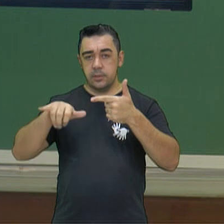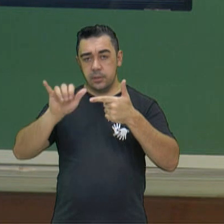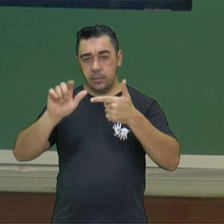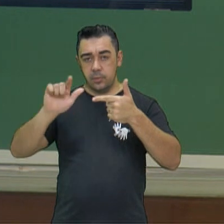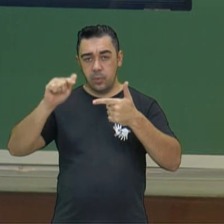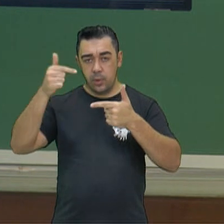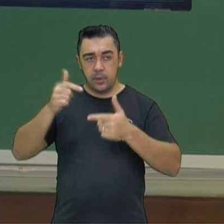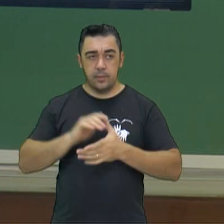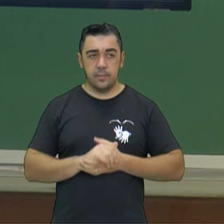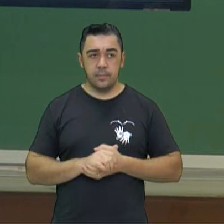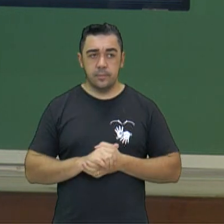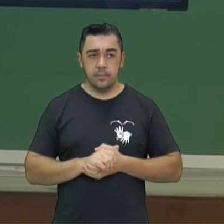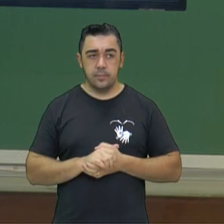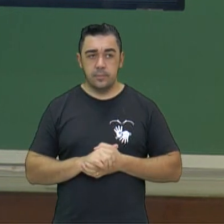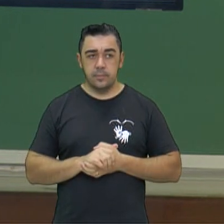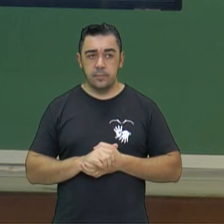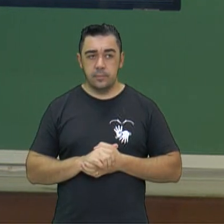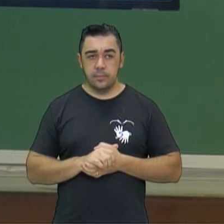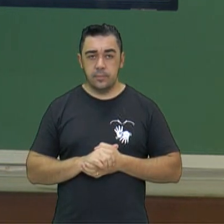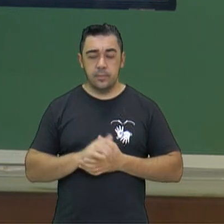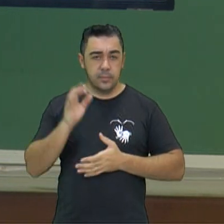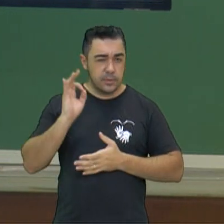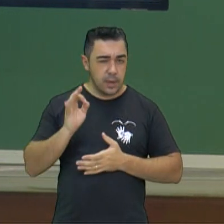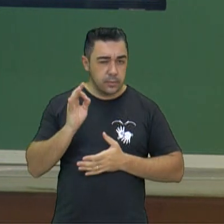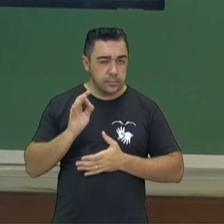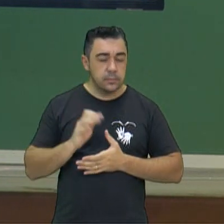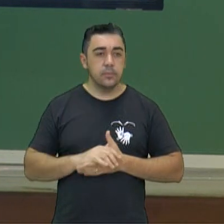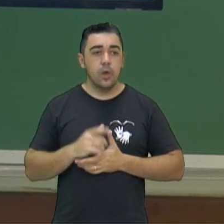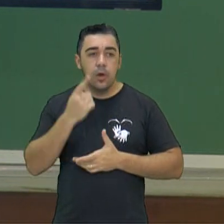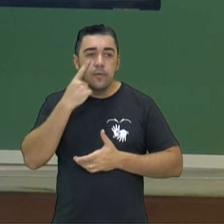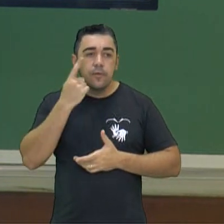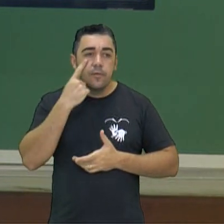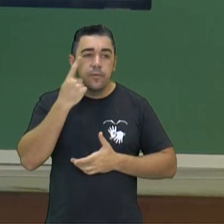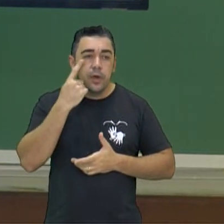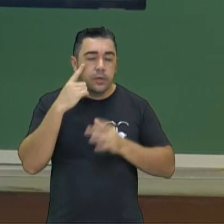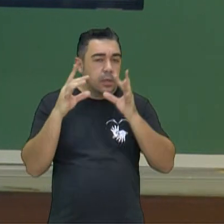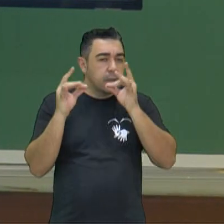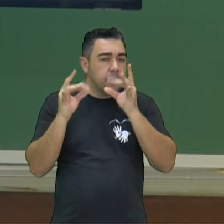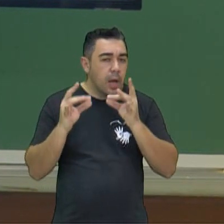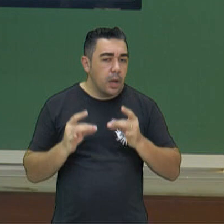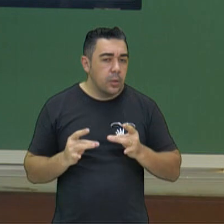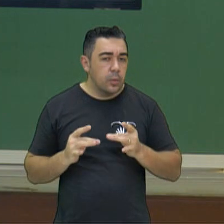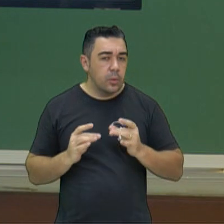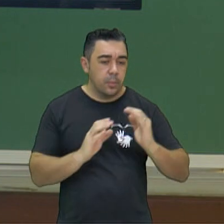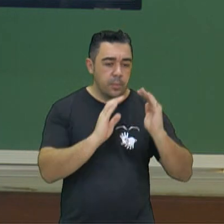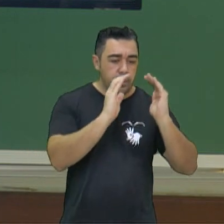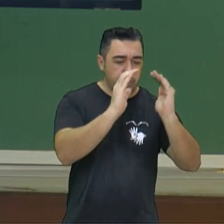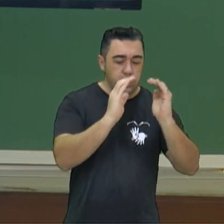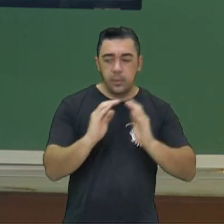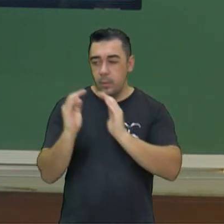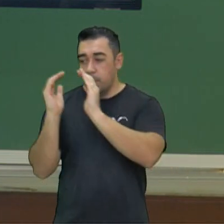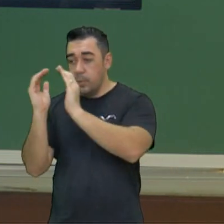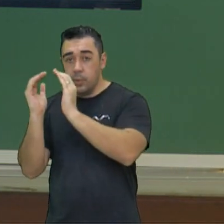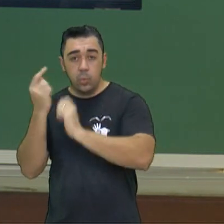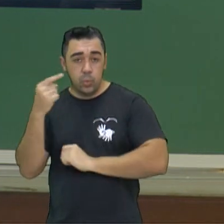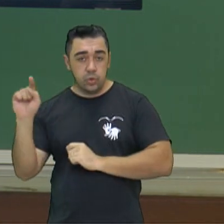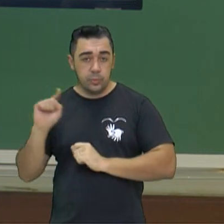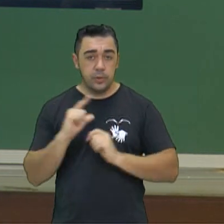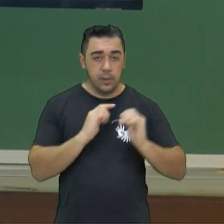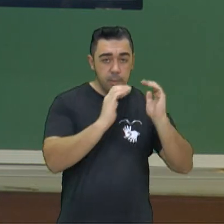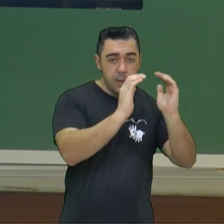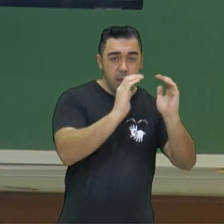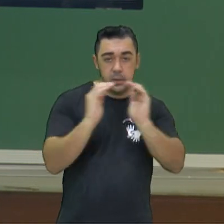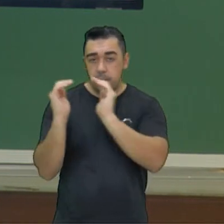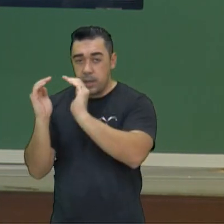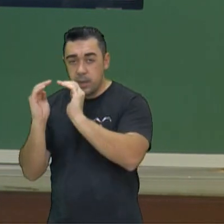termo. Quem que é o segundo termo? 2y ao quadrado. Vejam aqui os detalhes, que tanto o primeiro como o último, eu coloquei